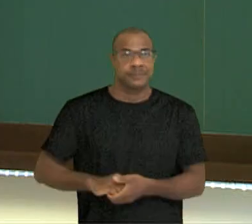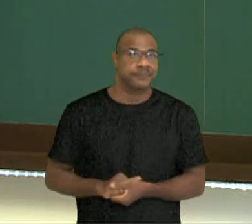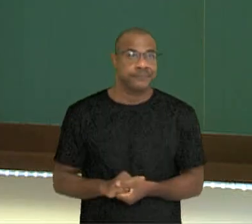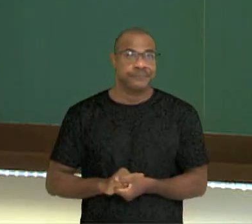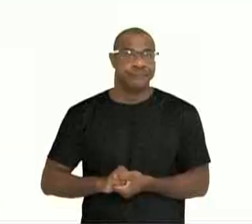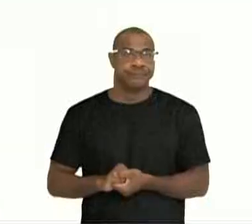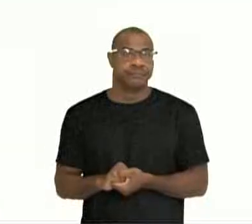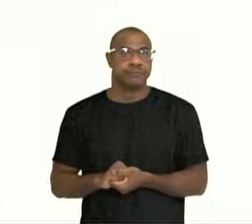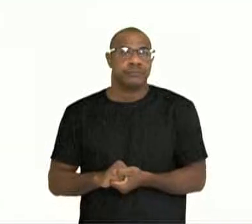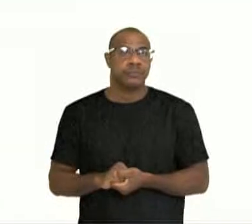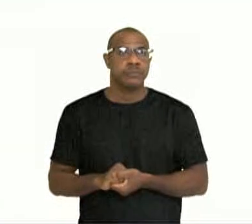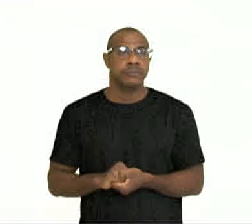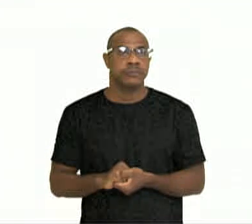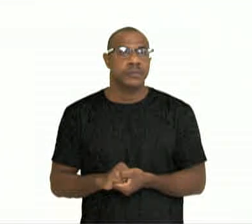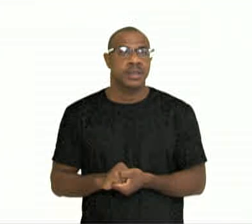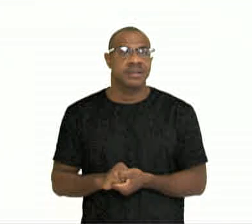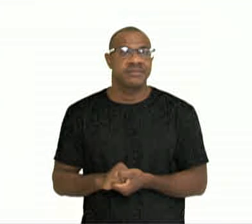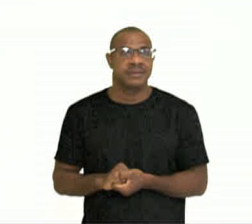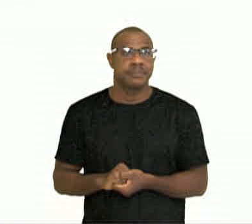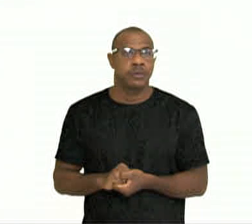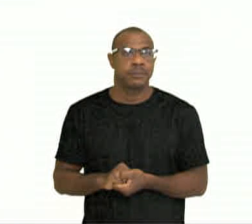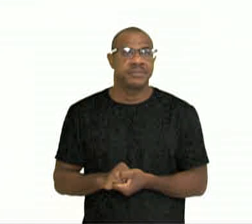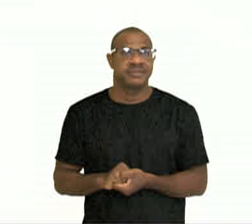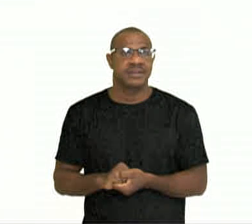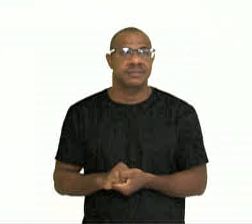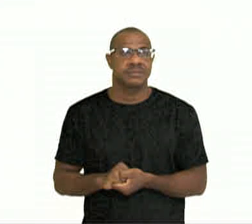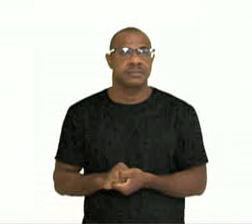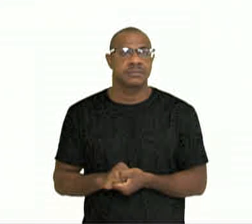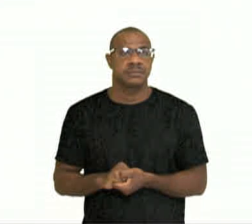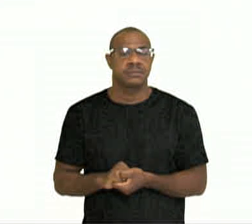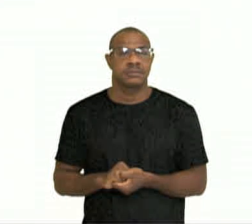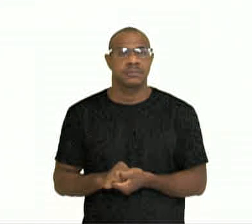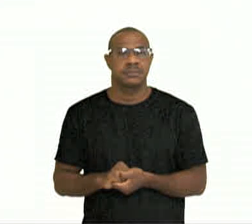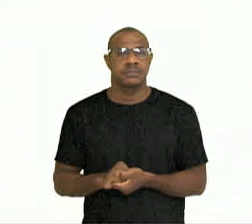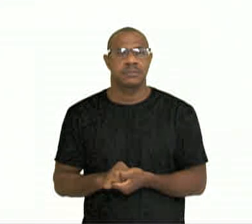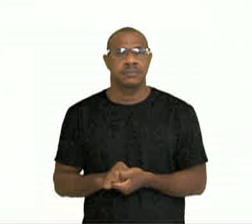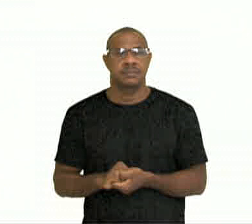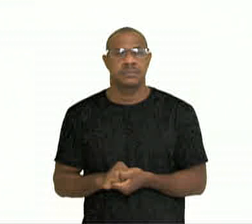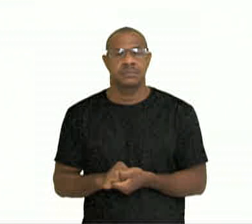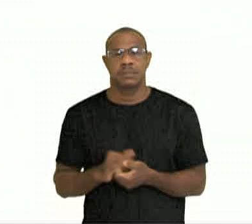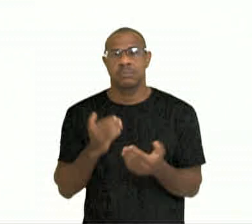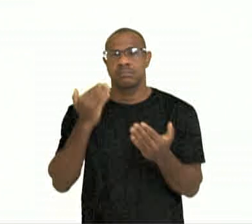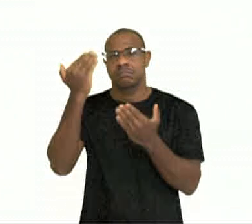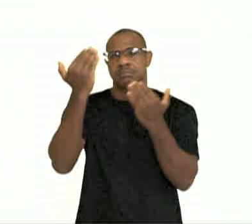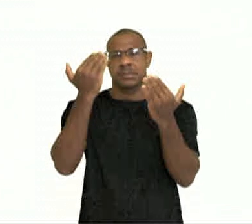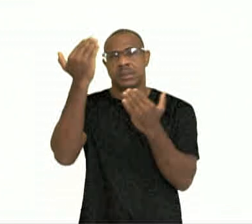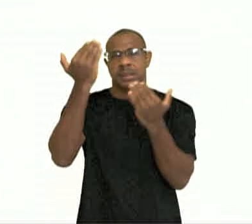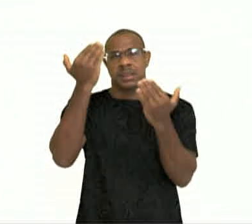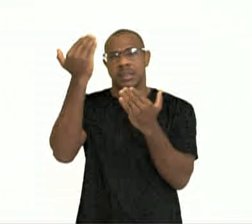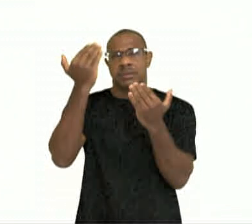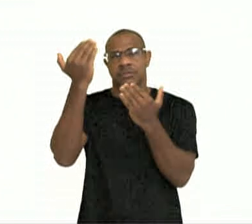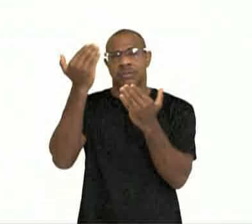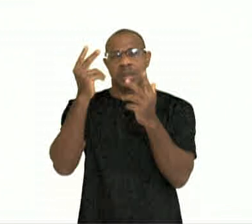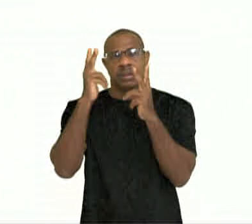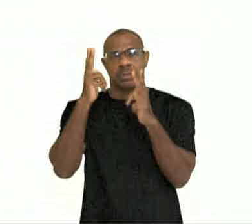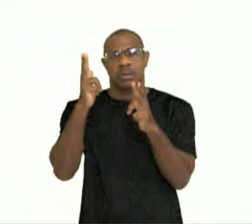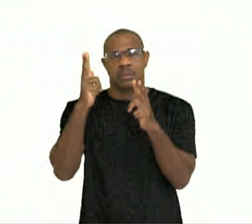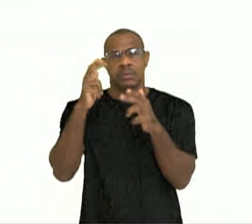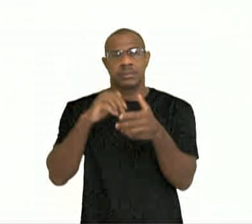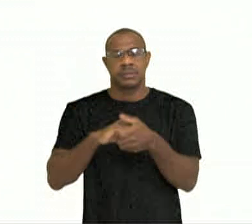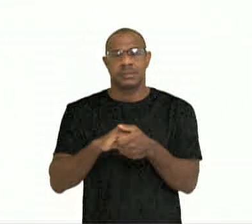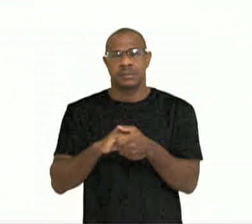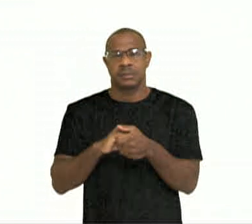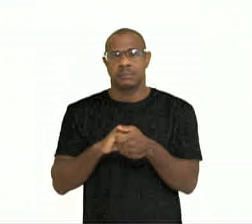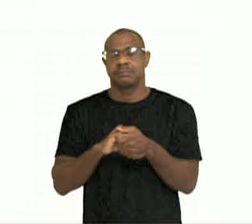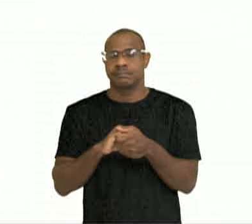Comparando, eu vejo o quê? Que o tema dos dois textos é o mesmo. Sim, o Enem. O